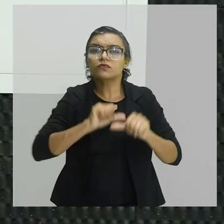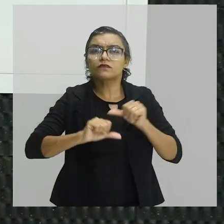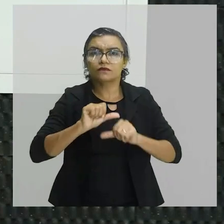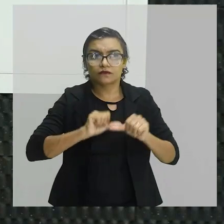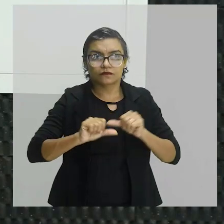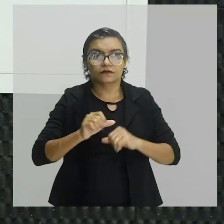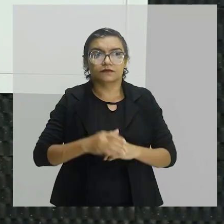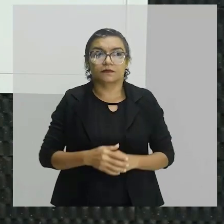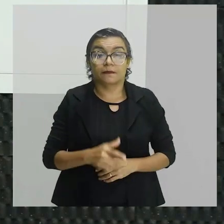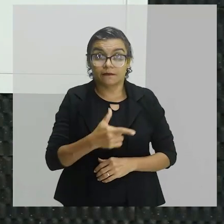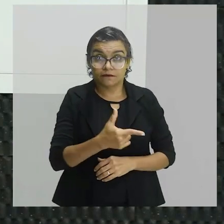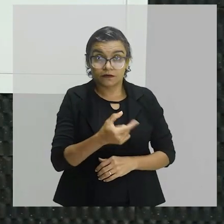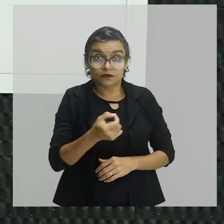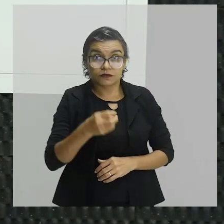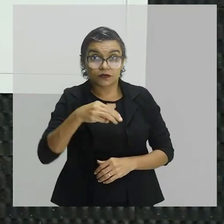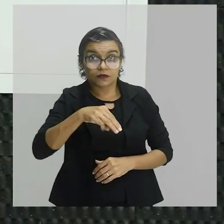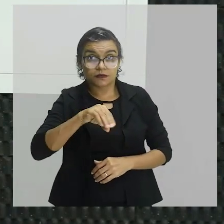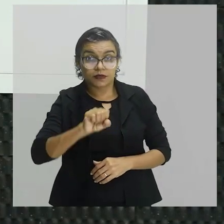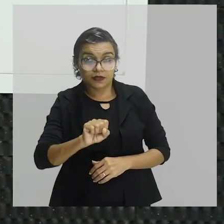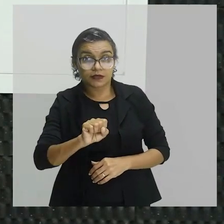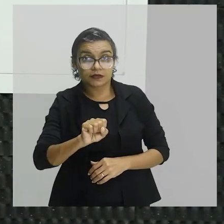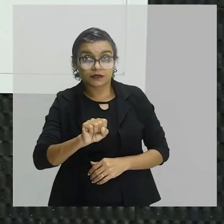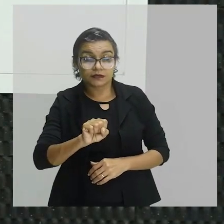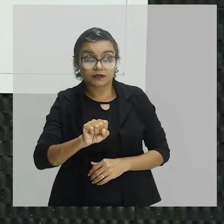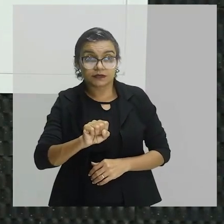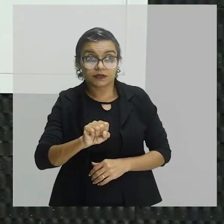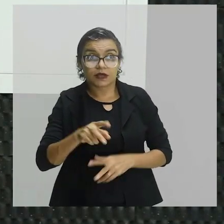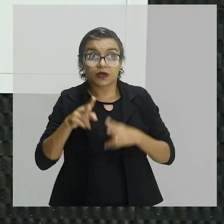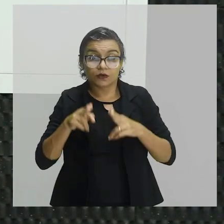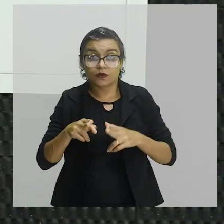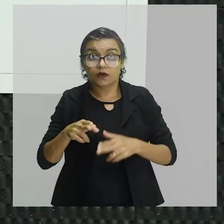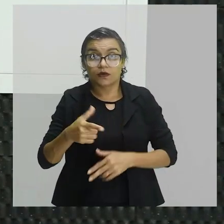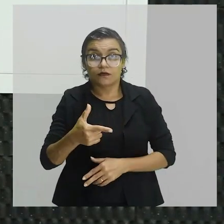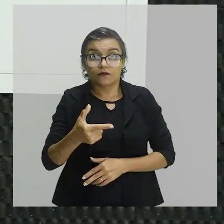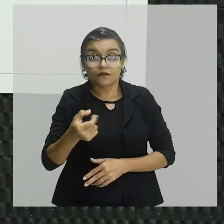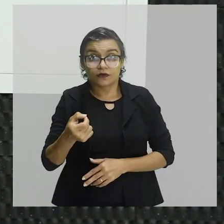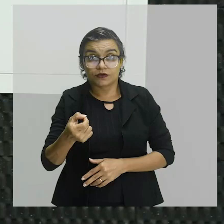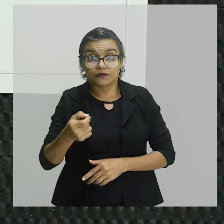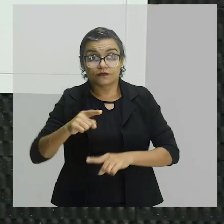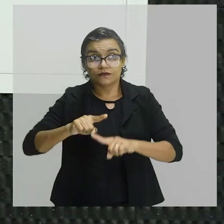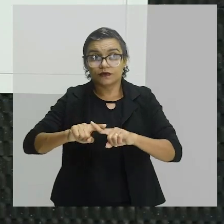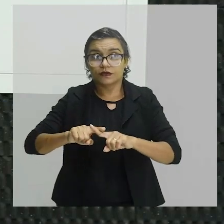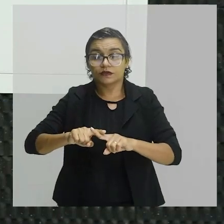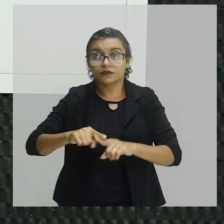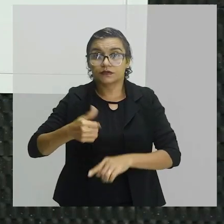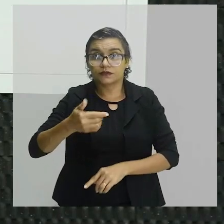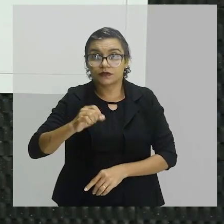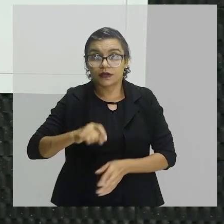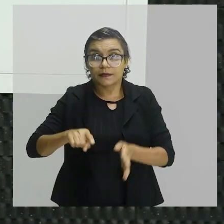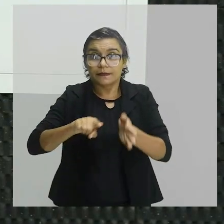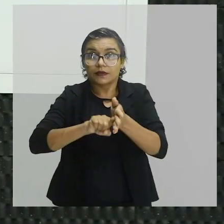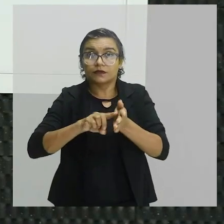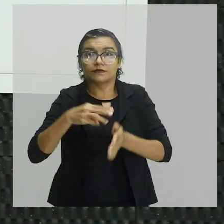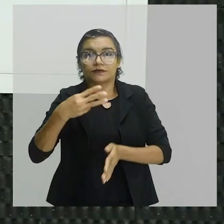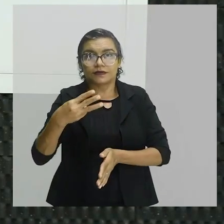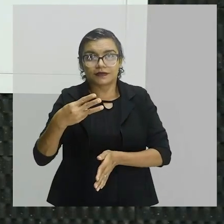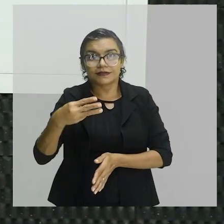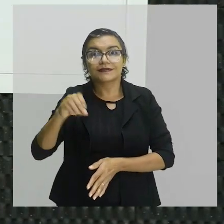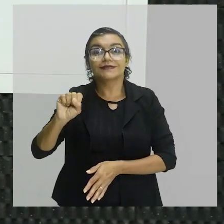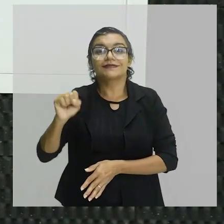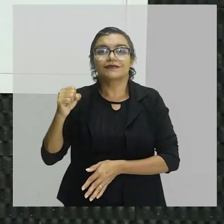ó, 20 milissegundos é o mesmo que 20 vezes 10 a menos 3